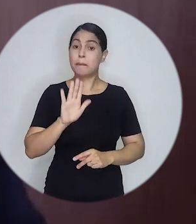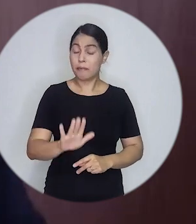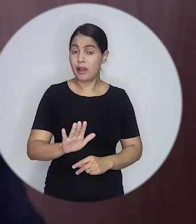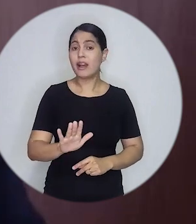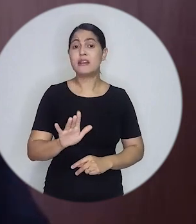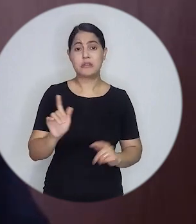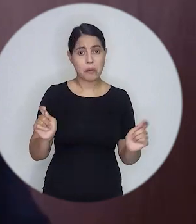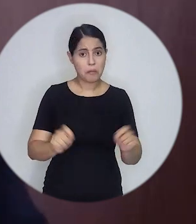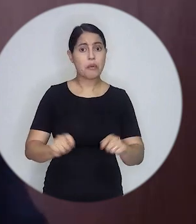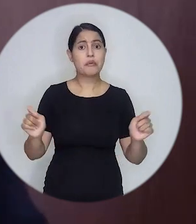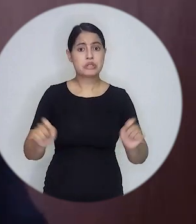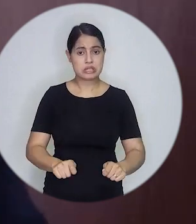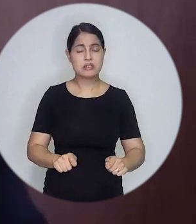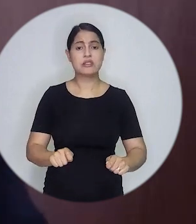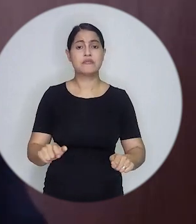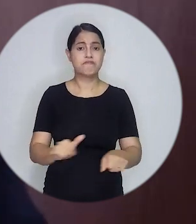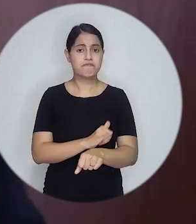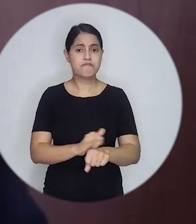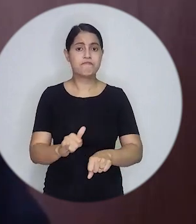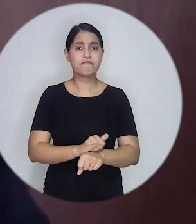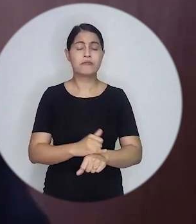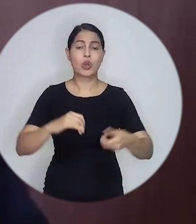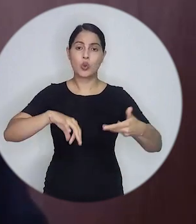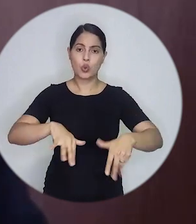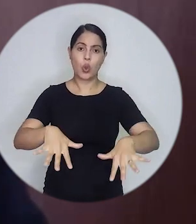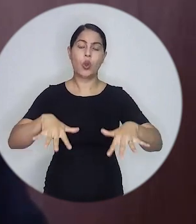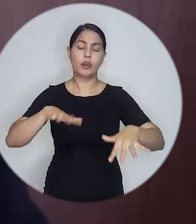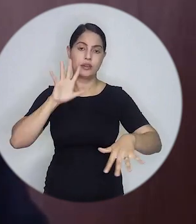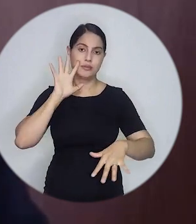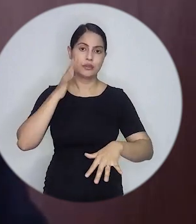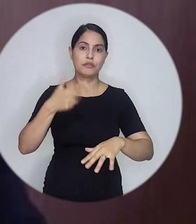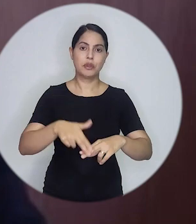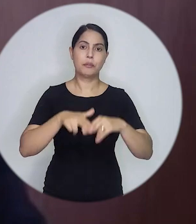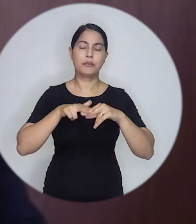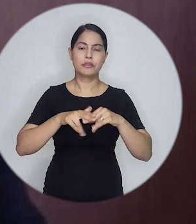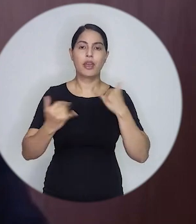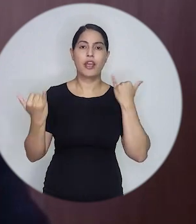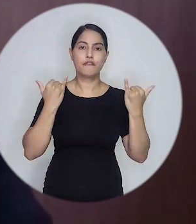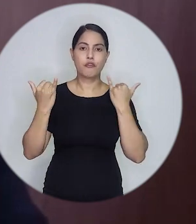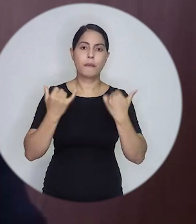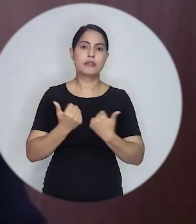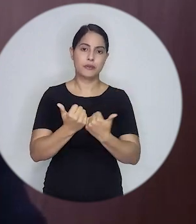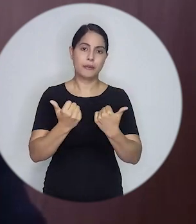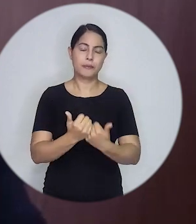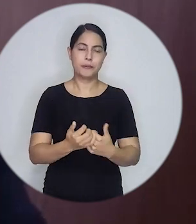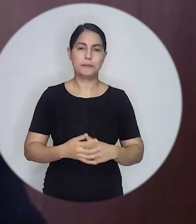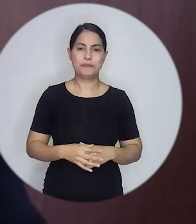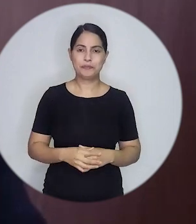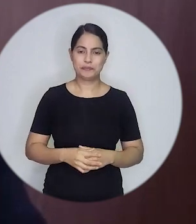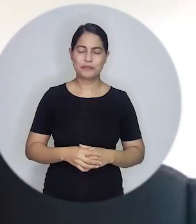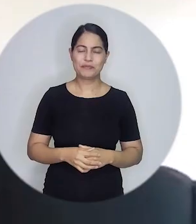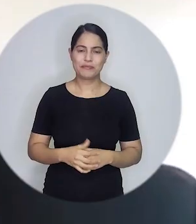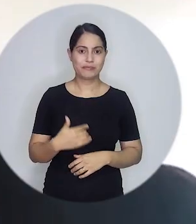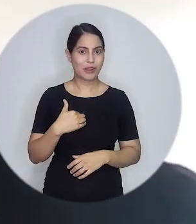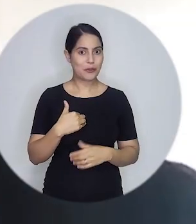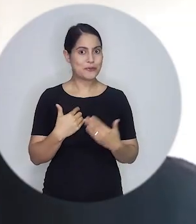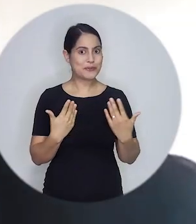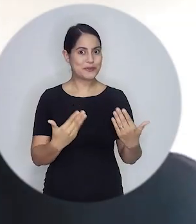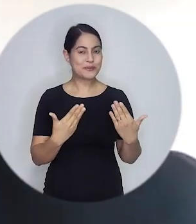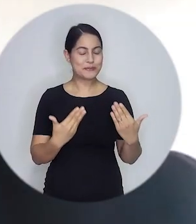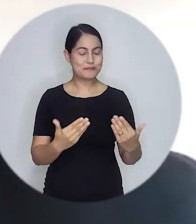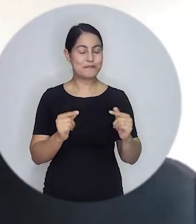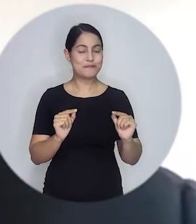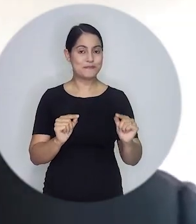da população, mas que foi possível que chegasse a tempo no Congresso Nacional as informações e o apoio. Que eu sou